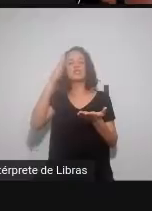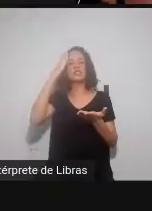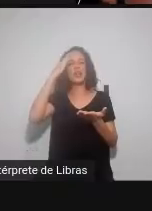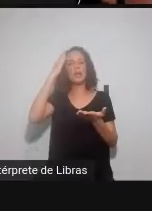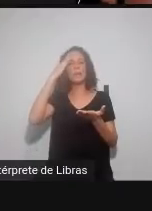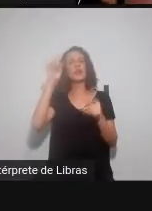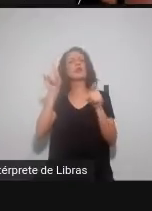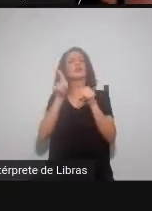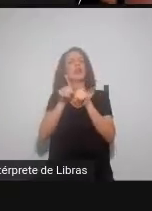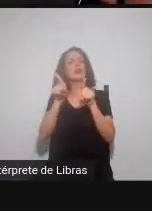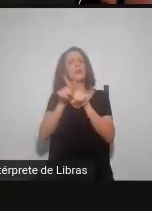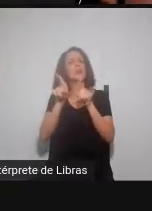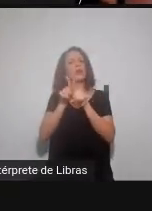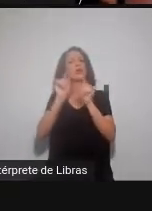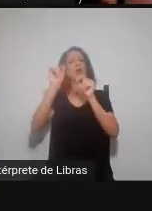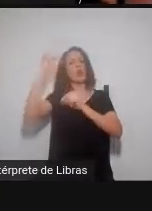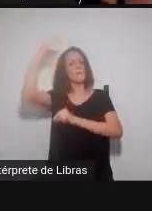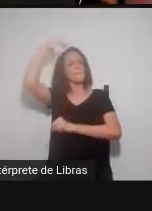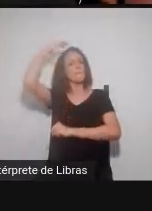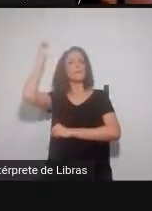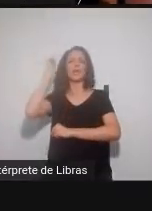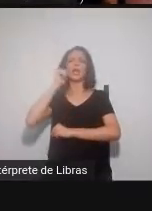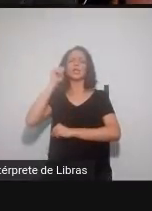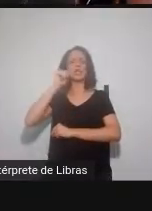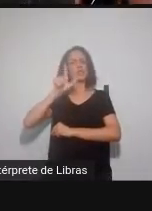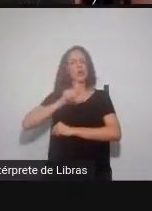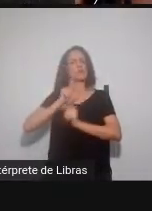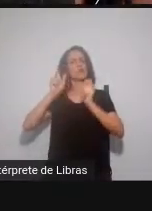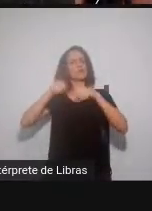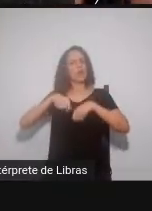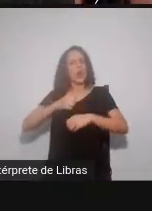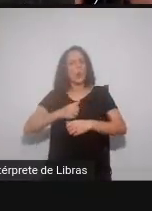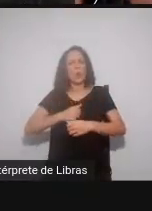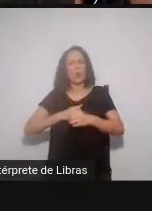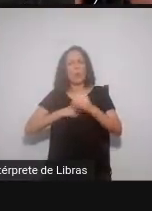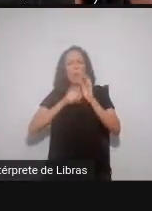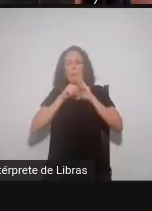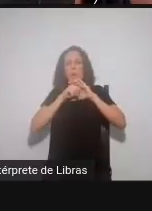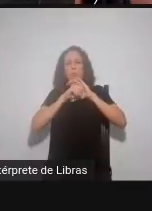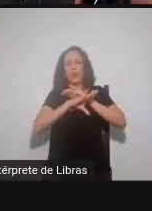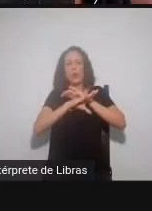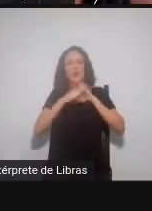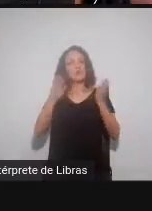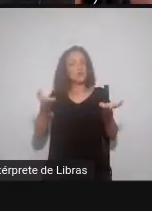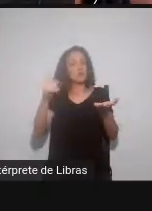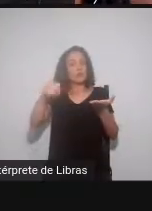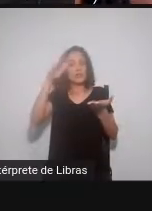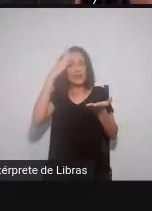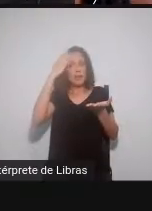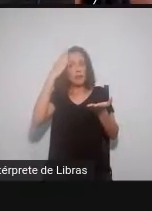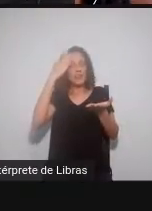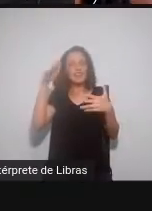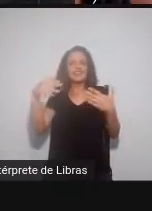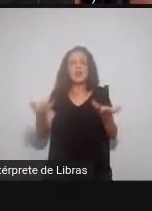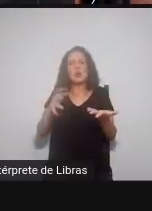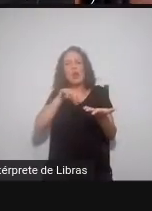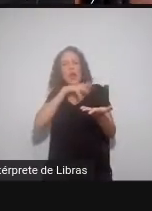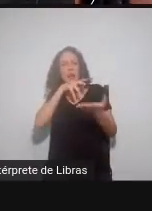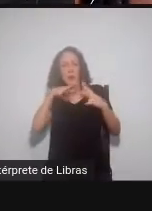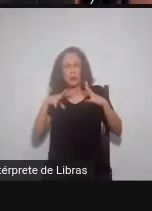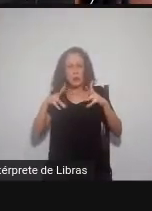pum? Vocês já se perguntaram, papai, todos os animais soltam pum? Então, estão achando essa